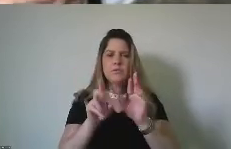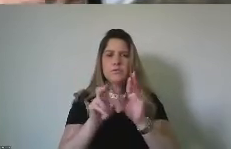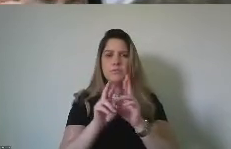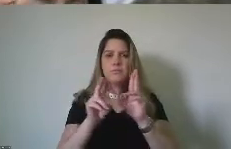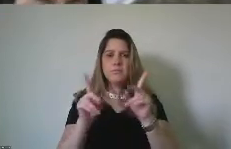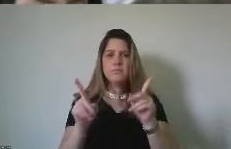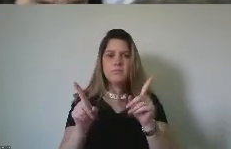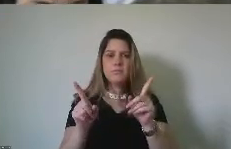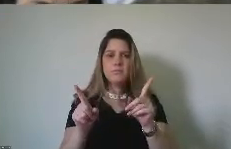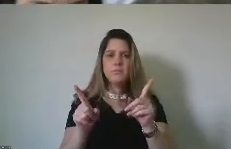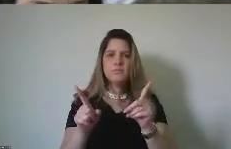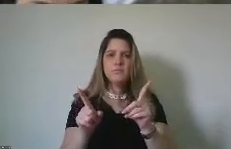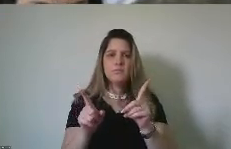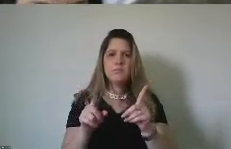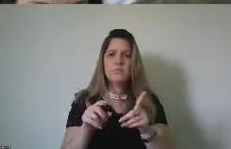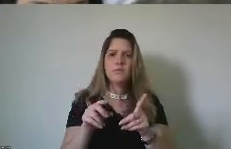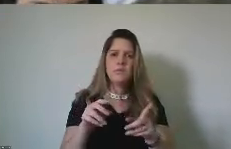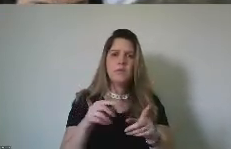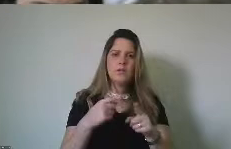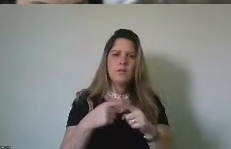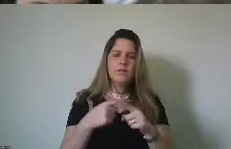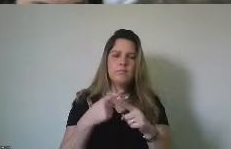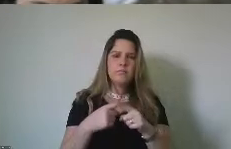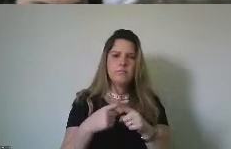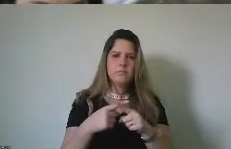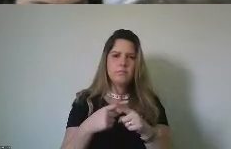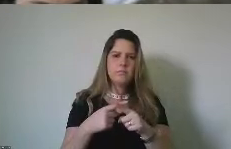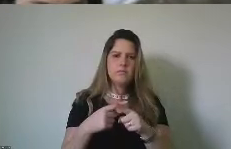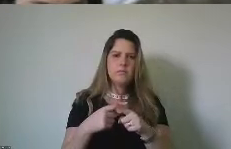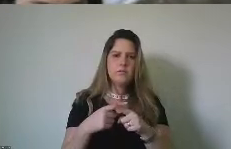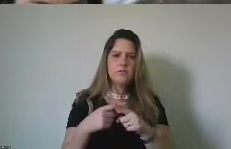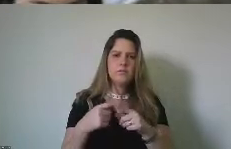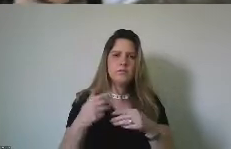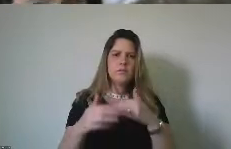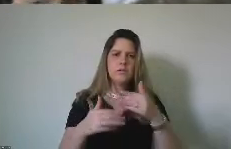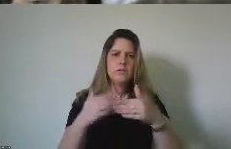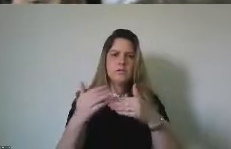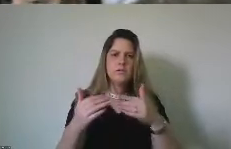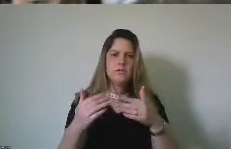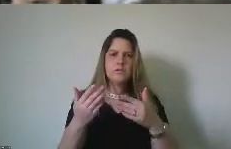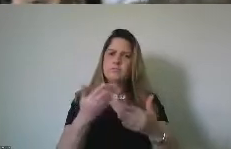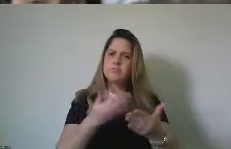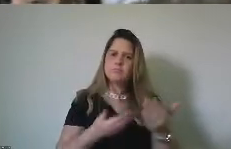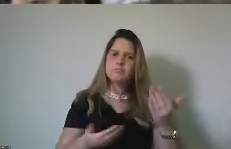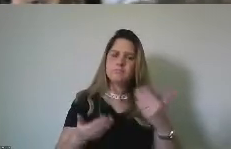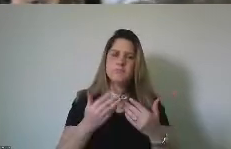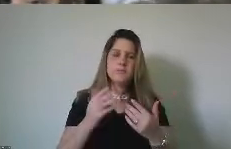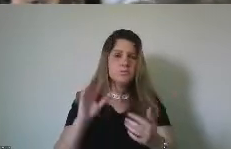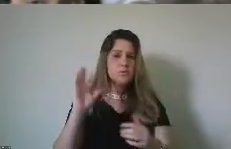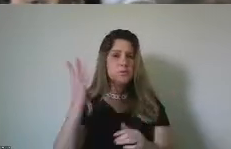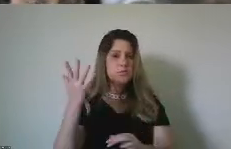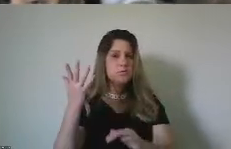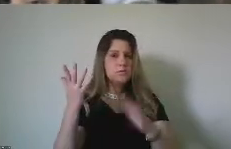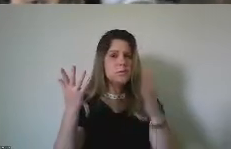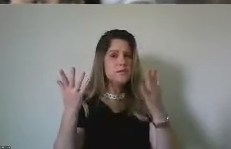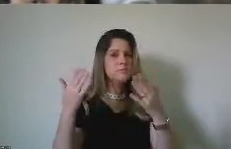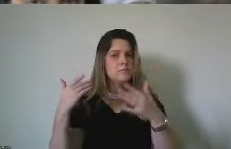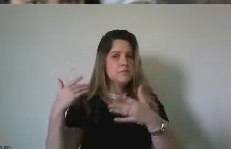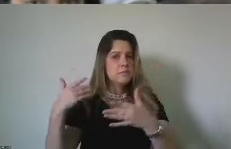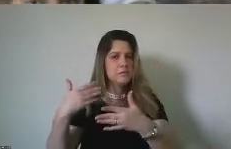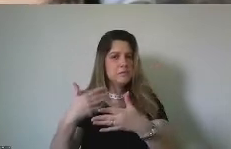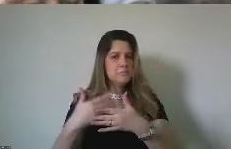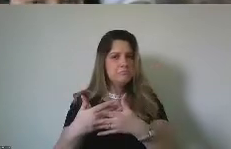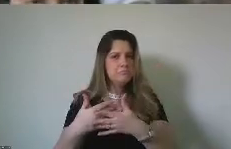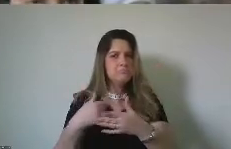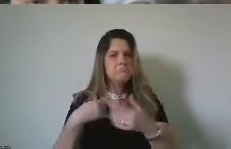de construção capex e opex também de operação em relação à subestações tradicionais se